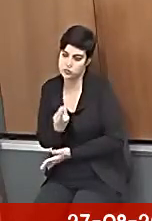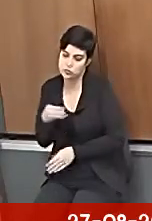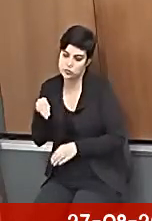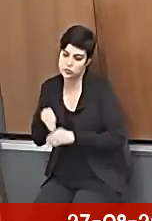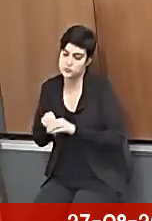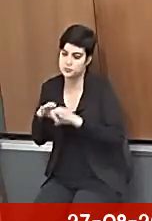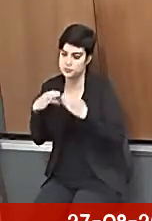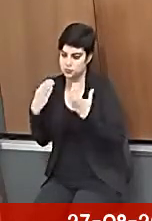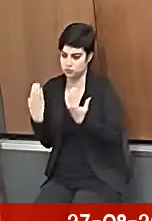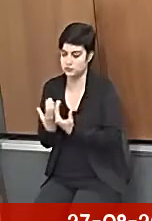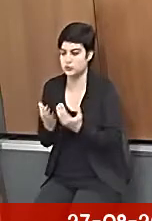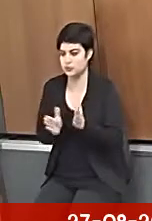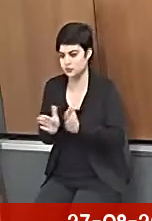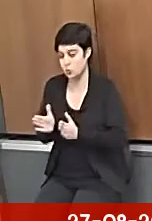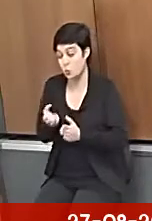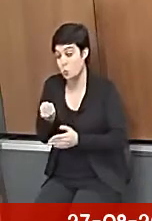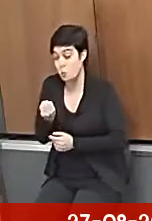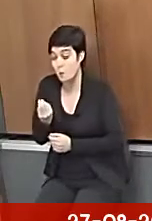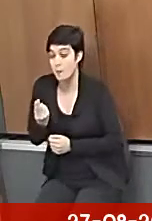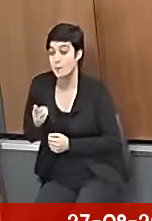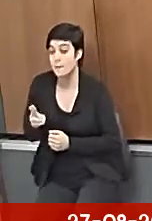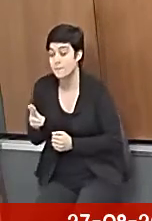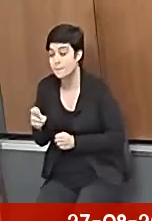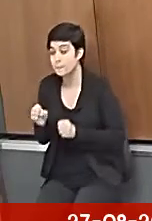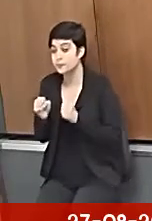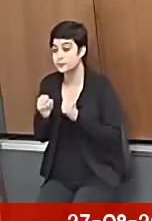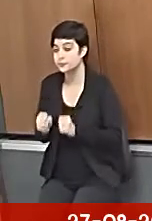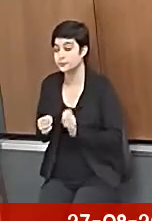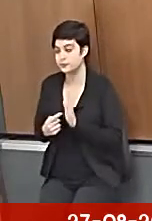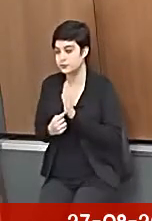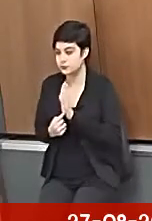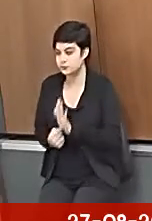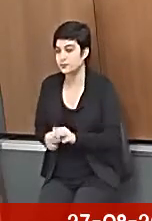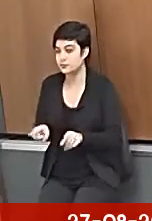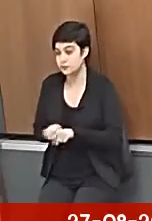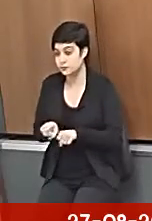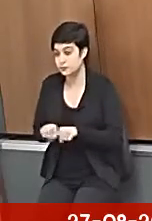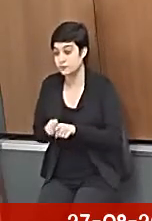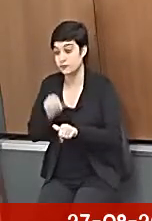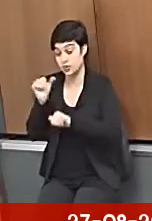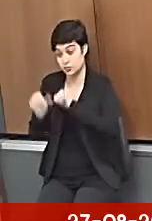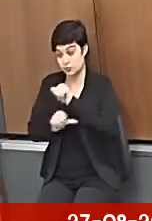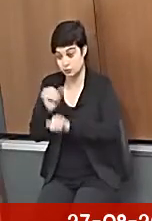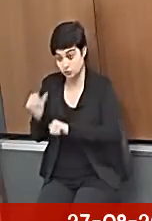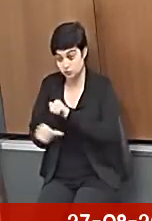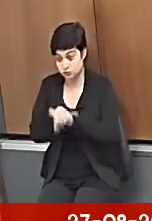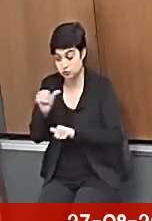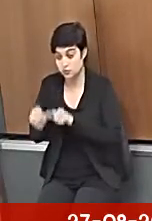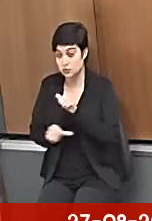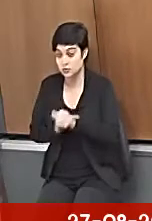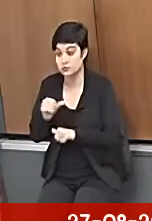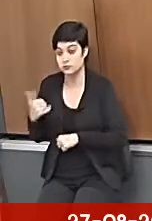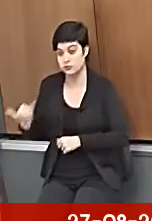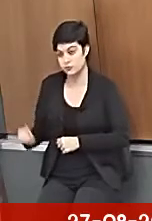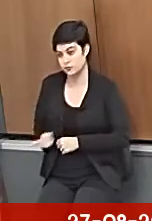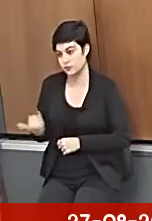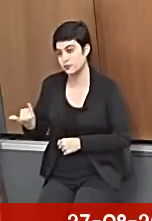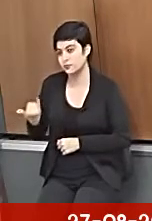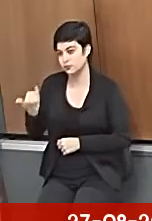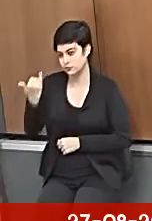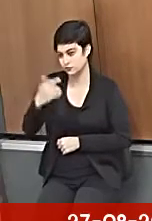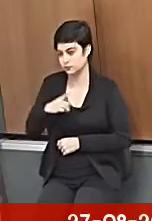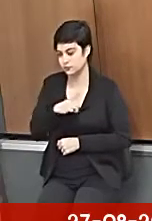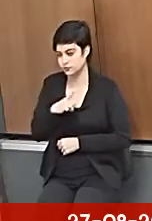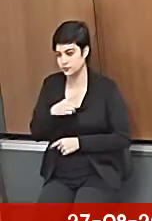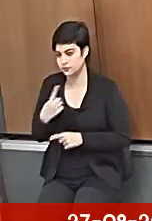estádio acessibilidade ou vocês podem poderiam apresentar já mudanças que sejam necessárias até mesmo